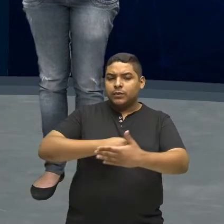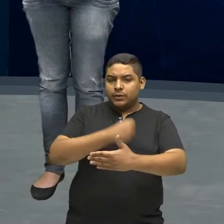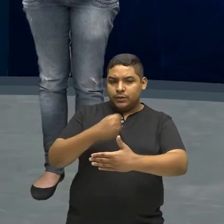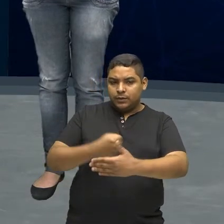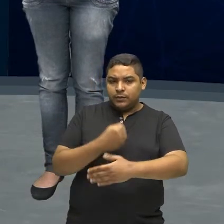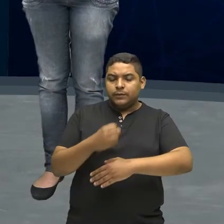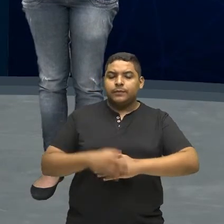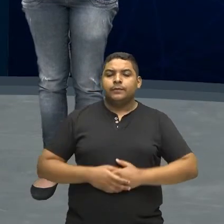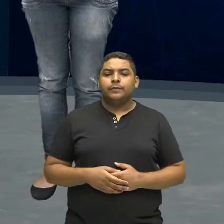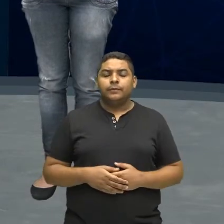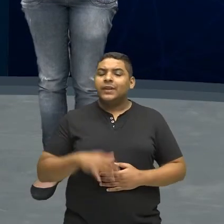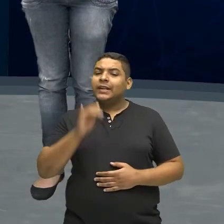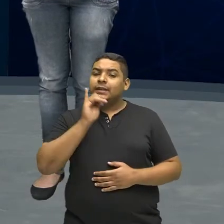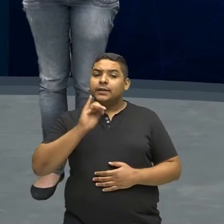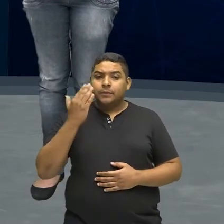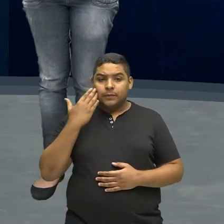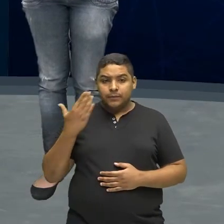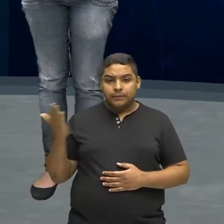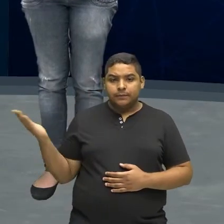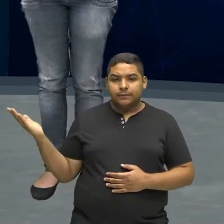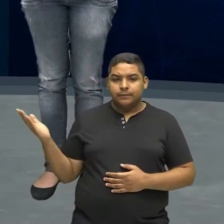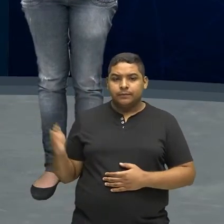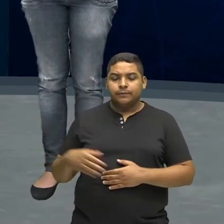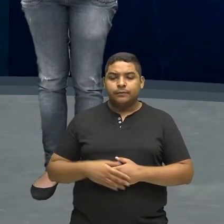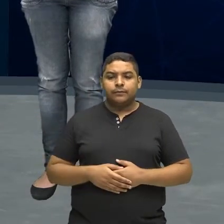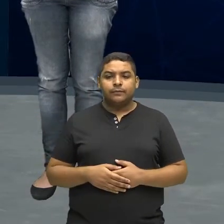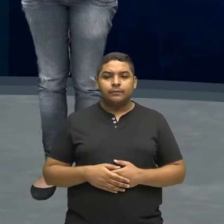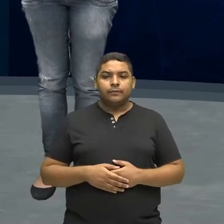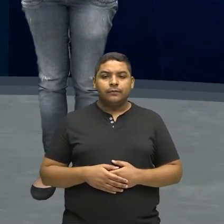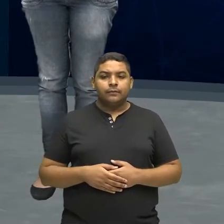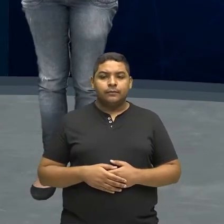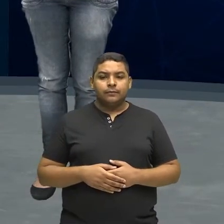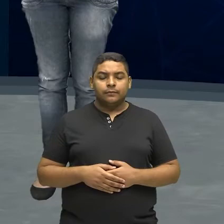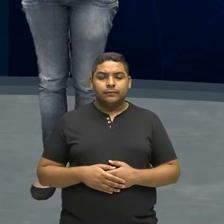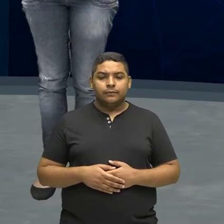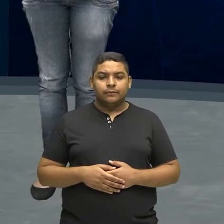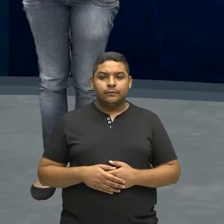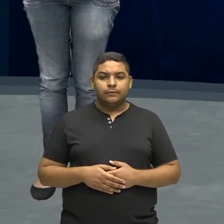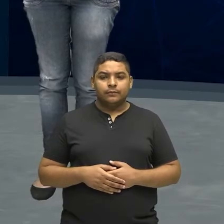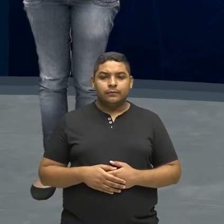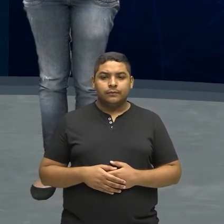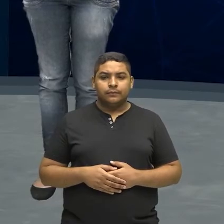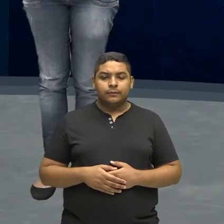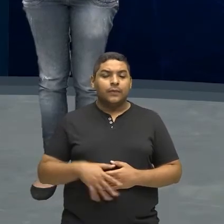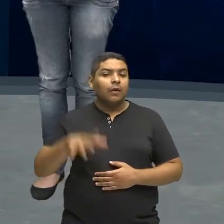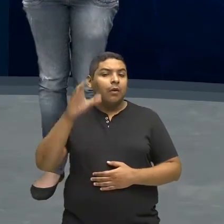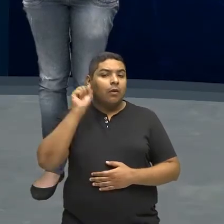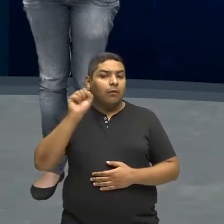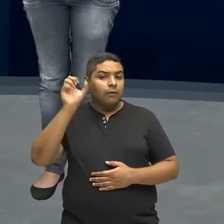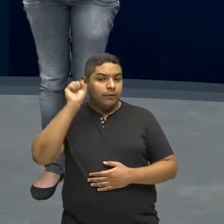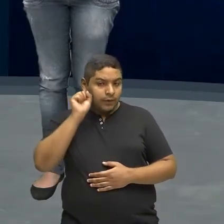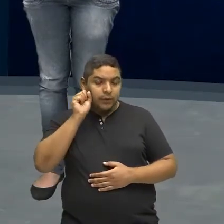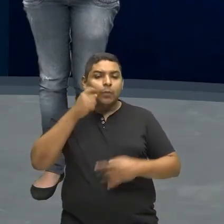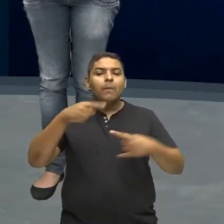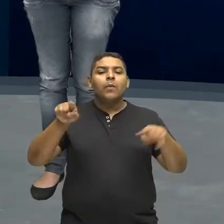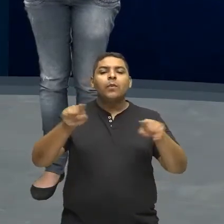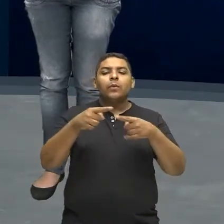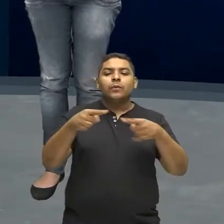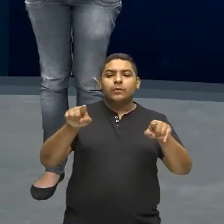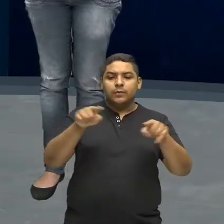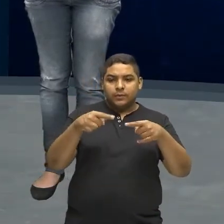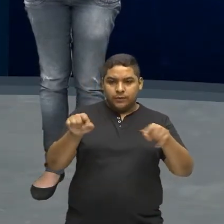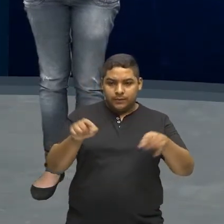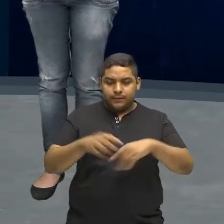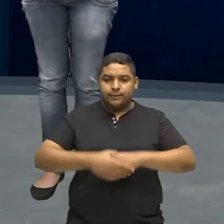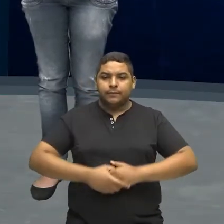neste exemplo aqui nós temos they are, eles estão listening to music, escutando música, não é? E